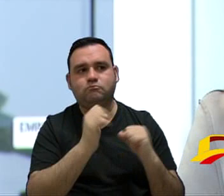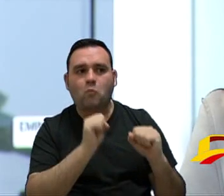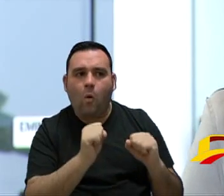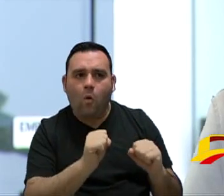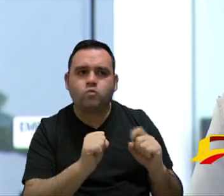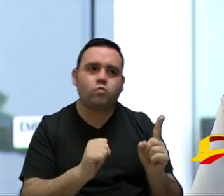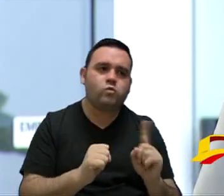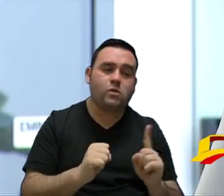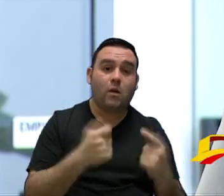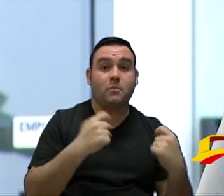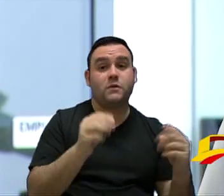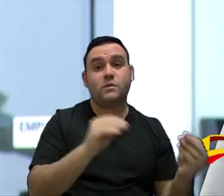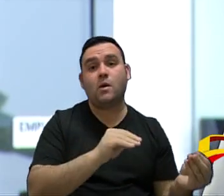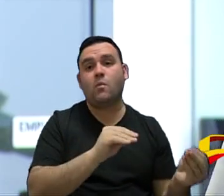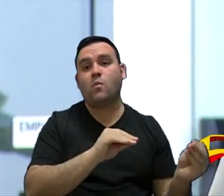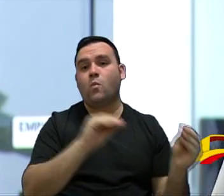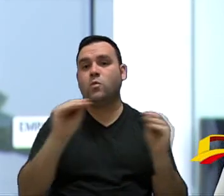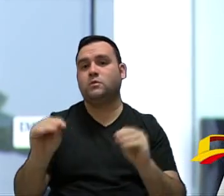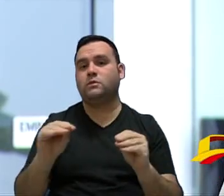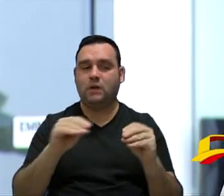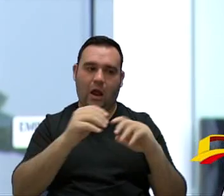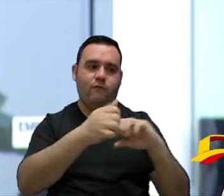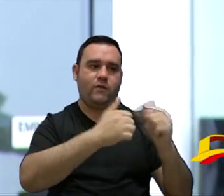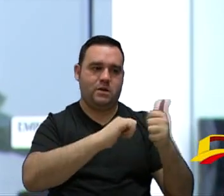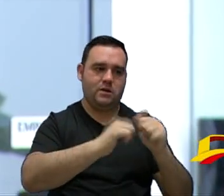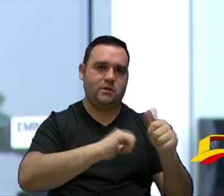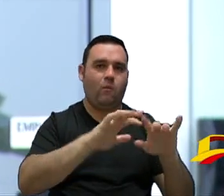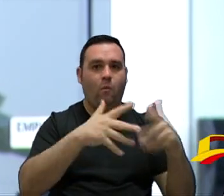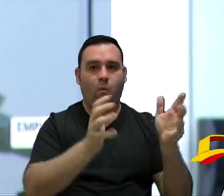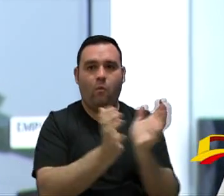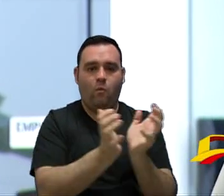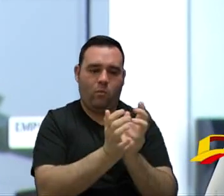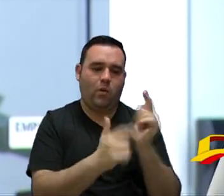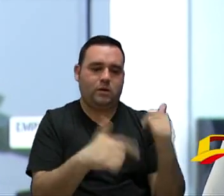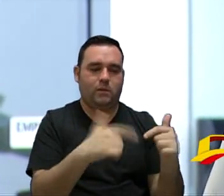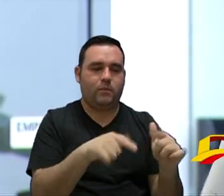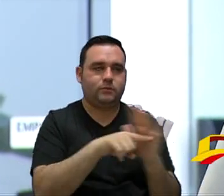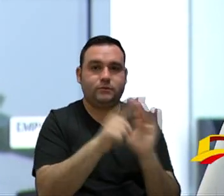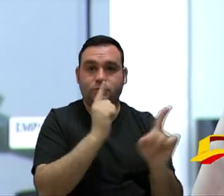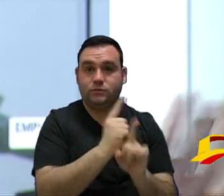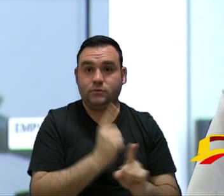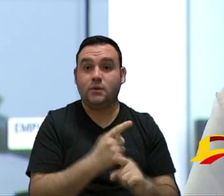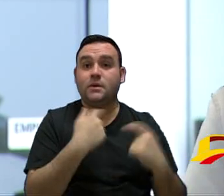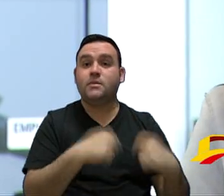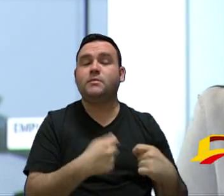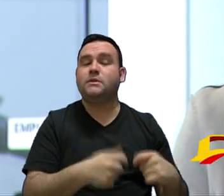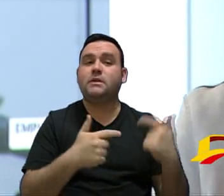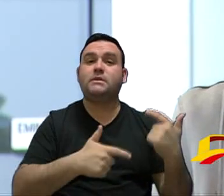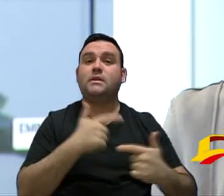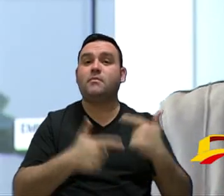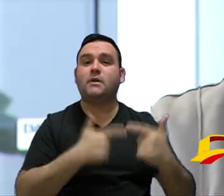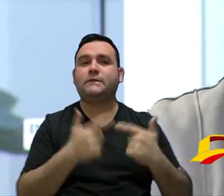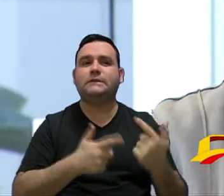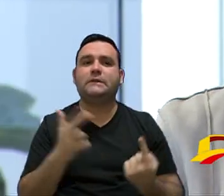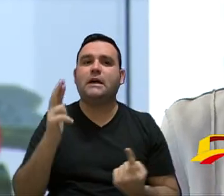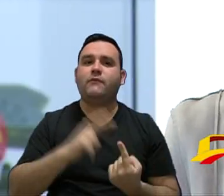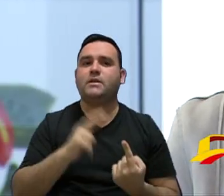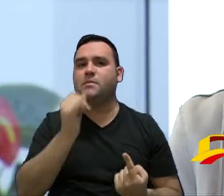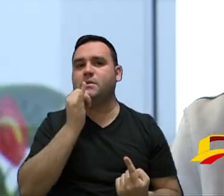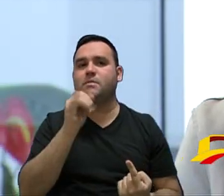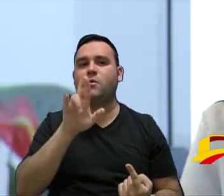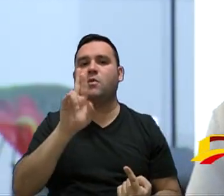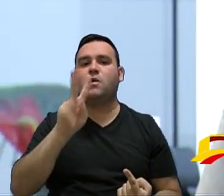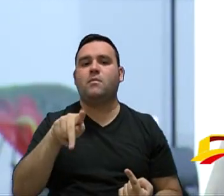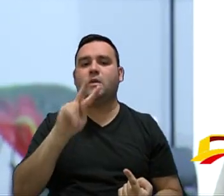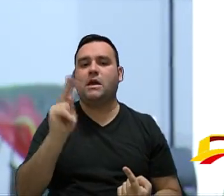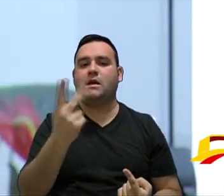e precisa da transferência depois da avaliação médica ou da equipe que tá lá e ele precisa ser levado para algum serviço de referência que no